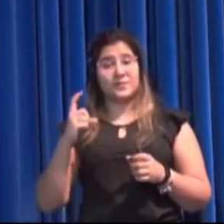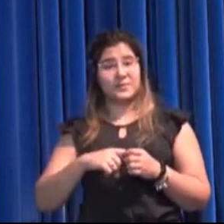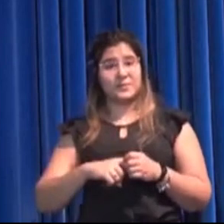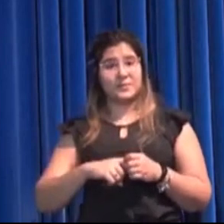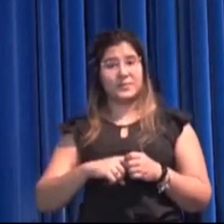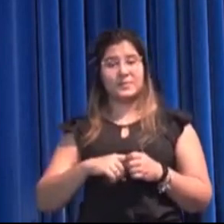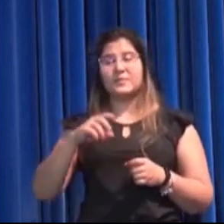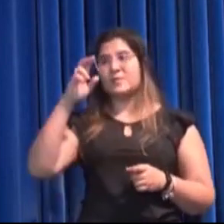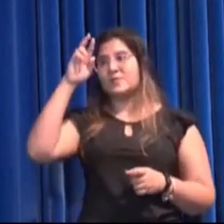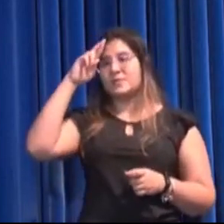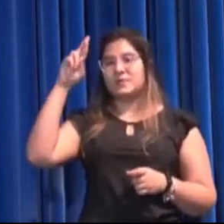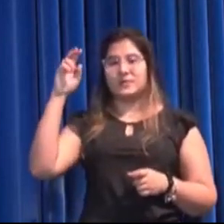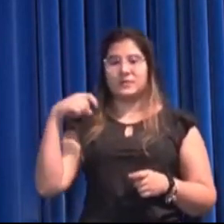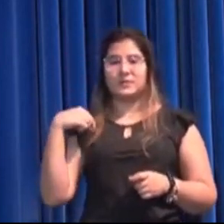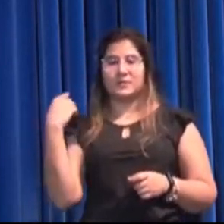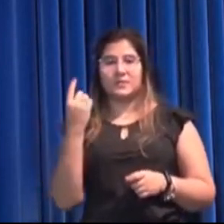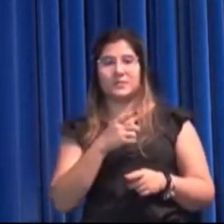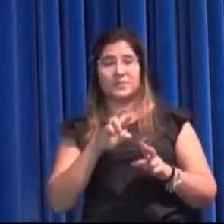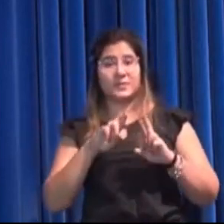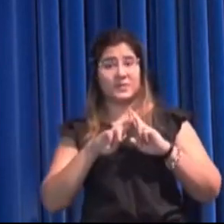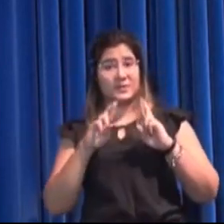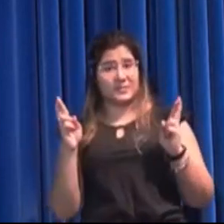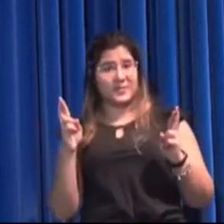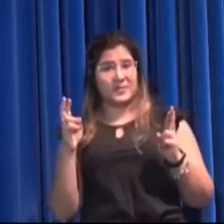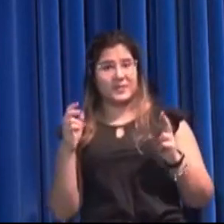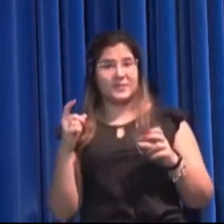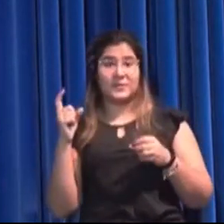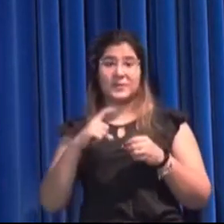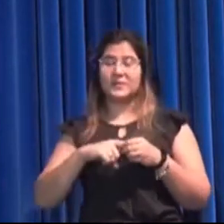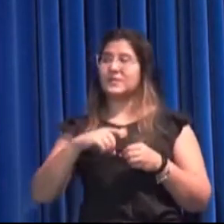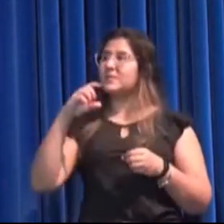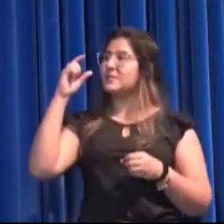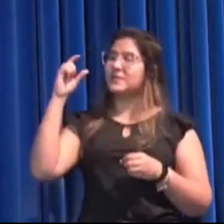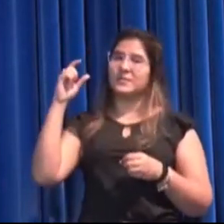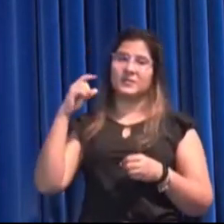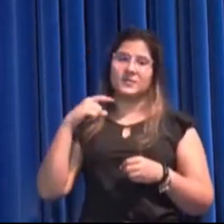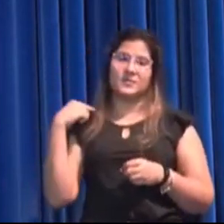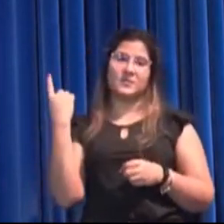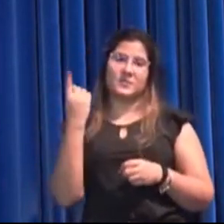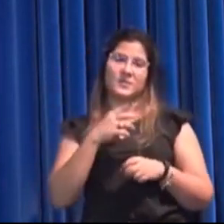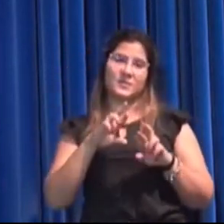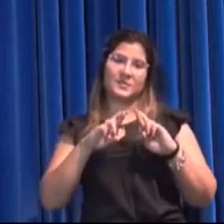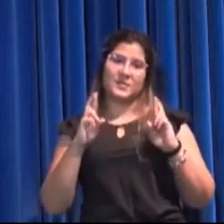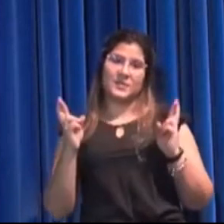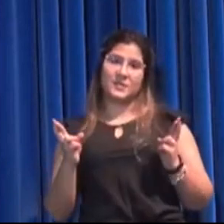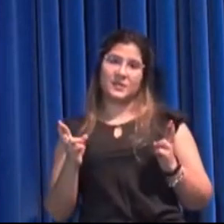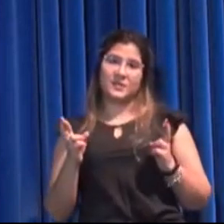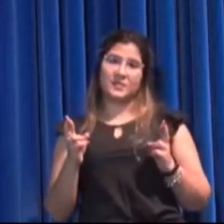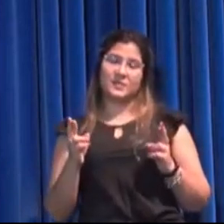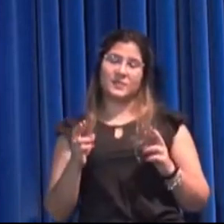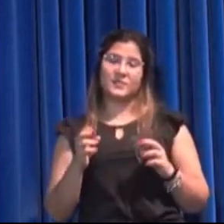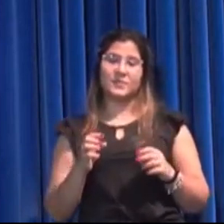nossas esperanças, voltar para a palavra a nossa esperança, para que a gente não fique